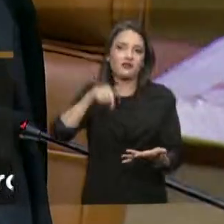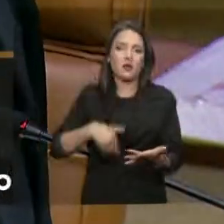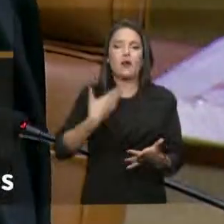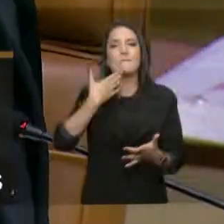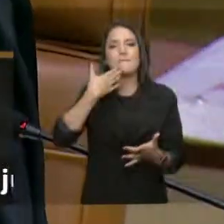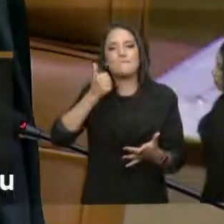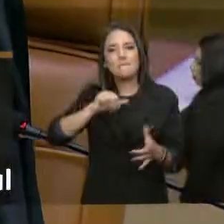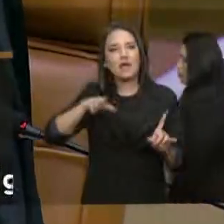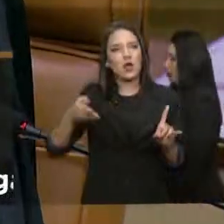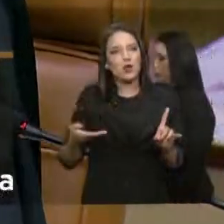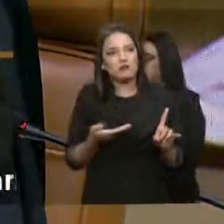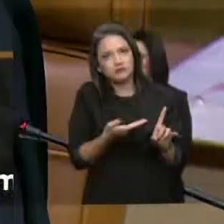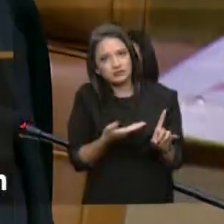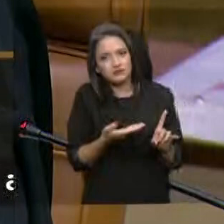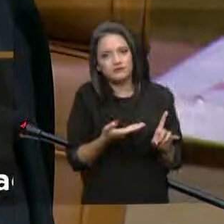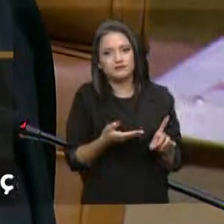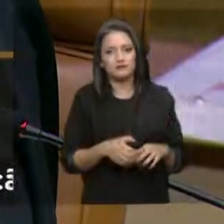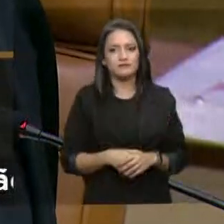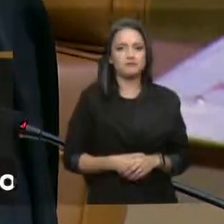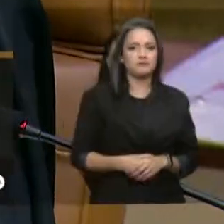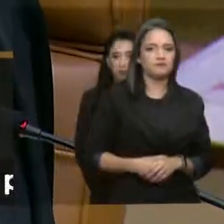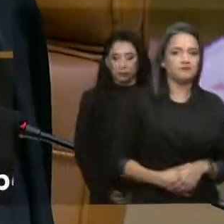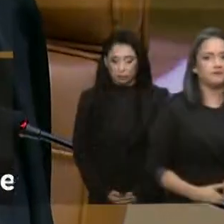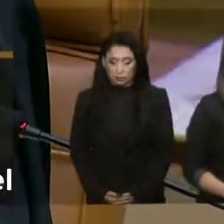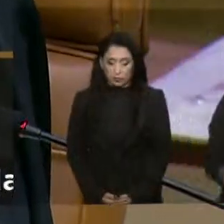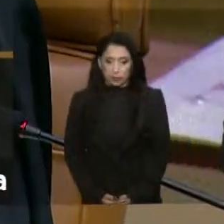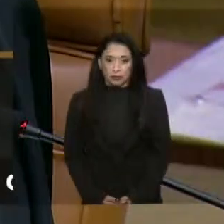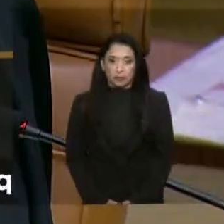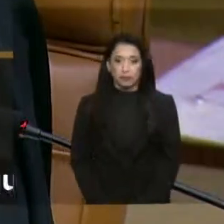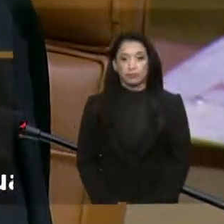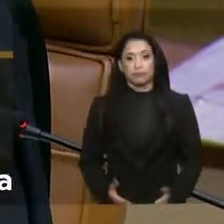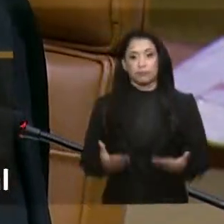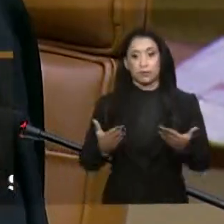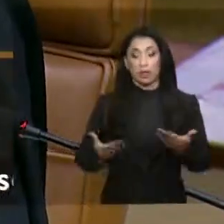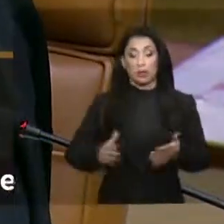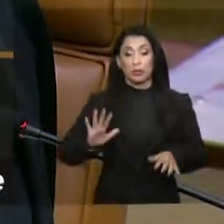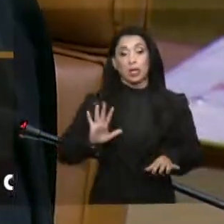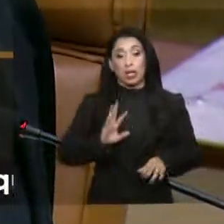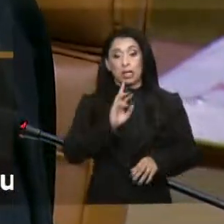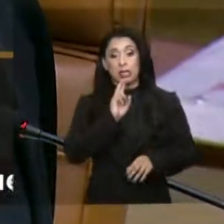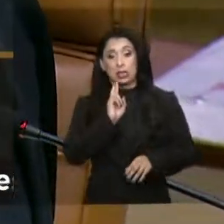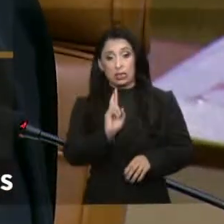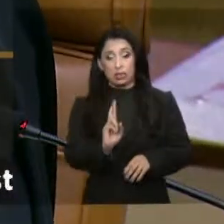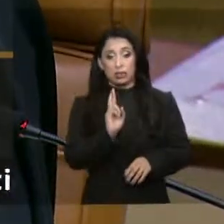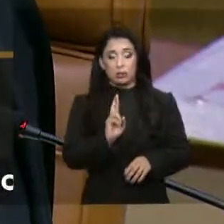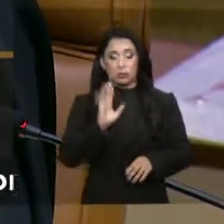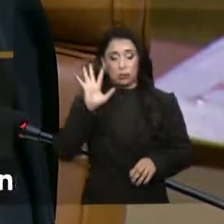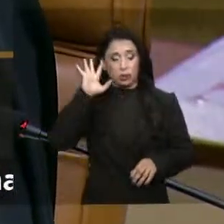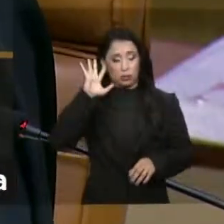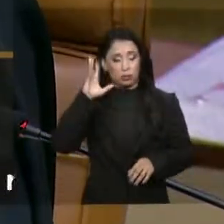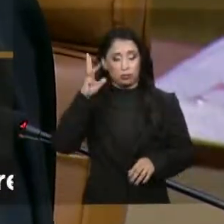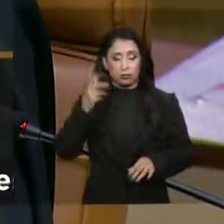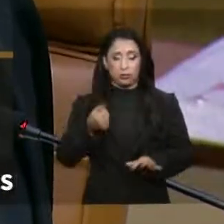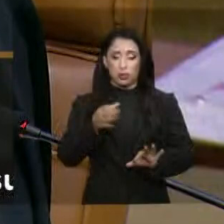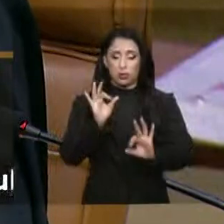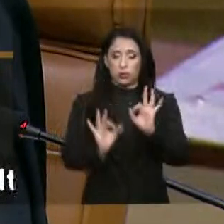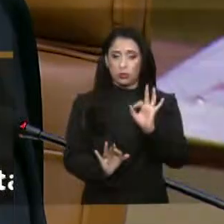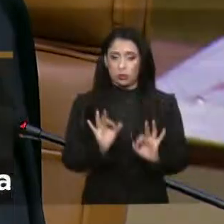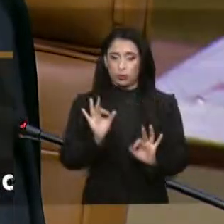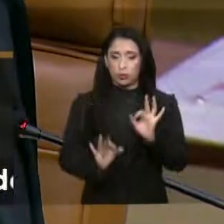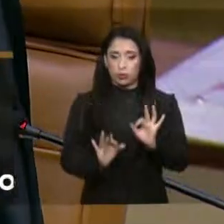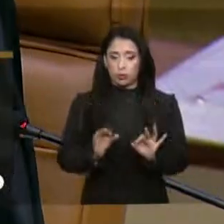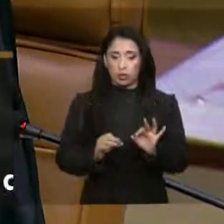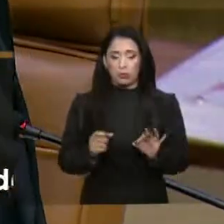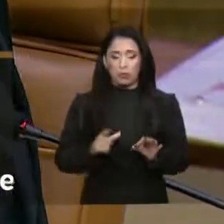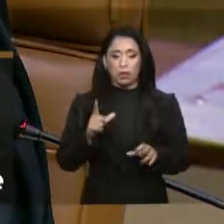do extraditando. Essa proclamação, eu faço questão aqui de salientar, foi automática. Não houve, inclusive, uma questão